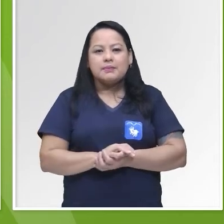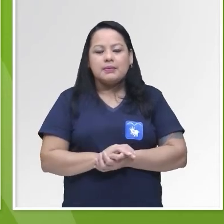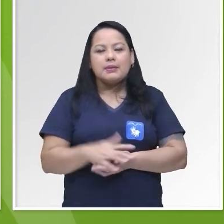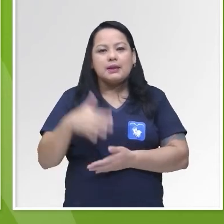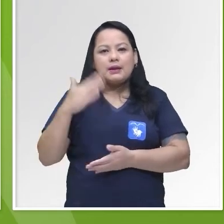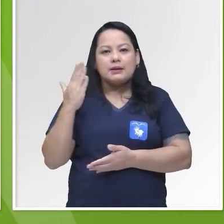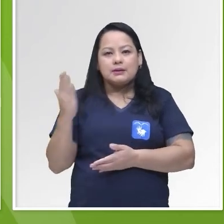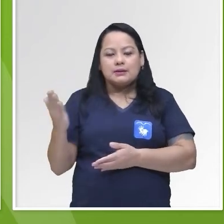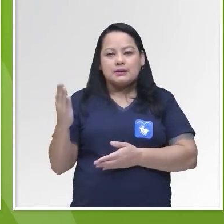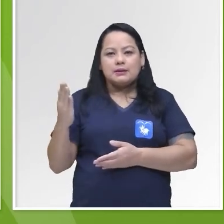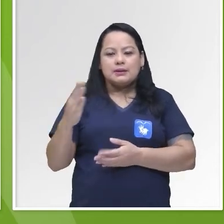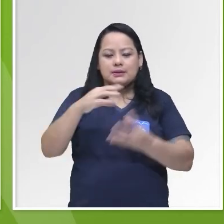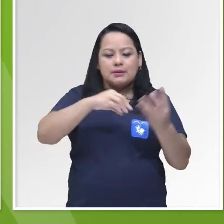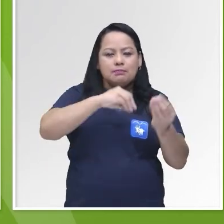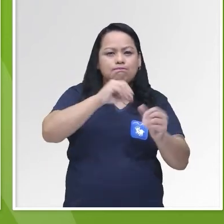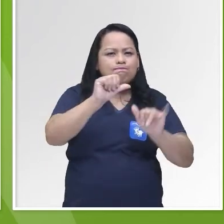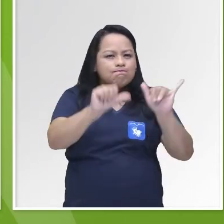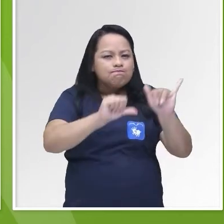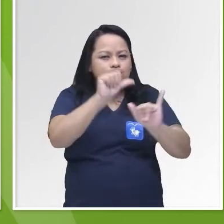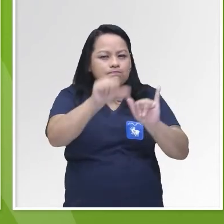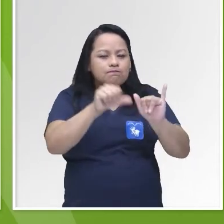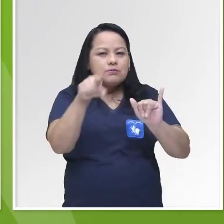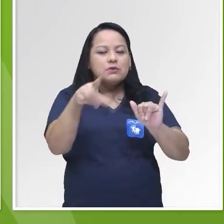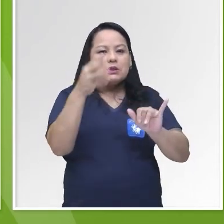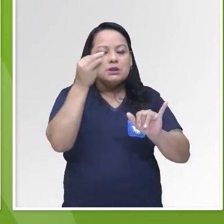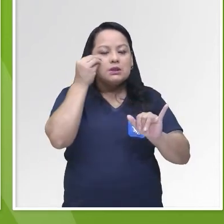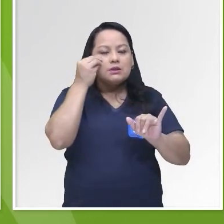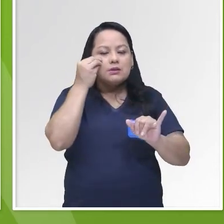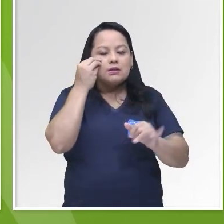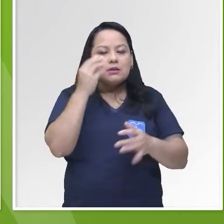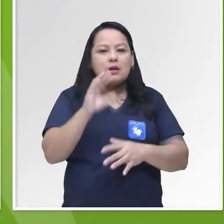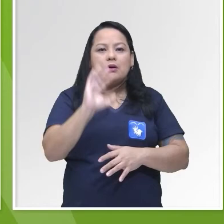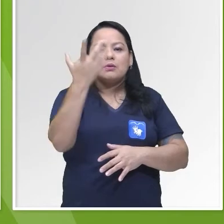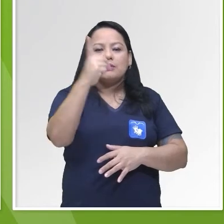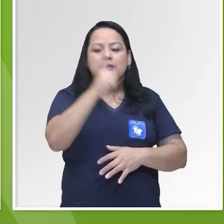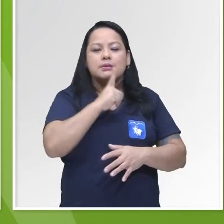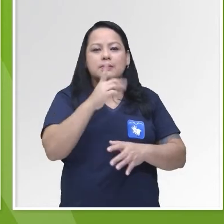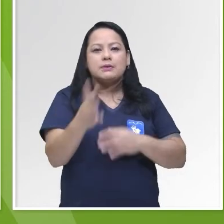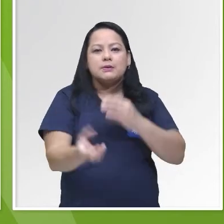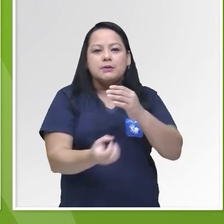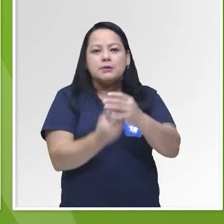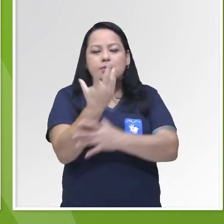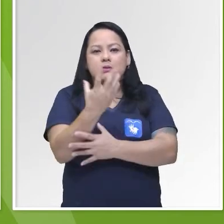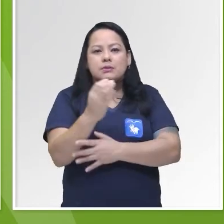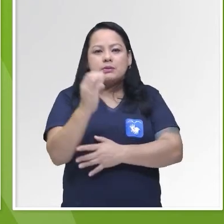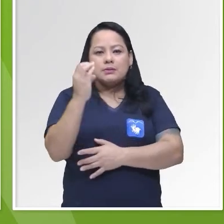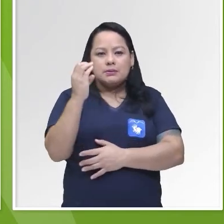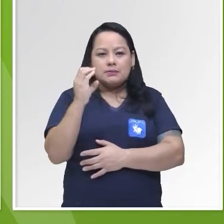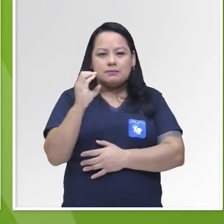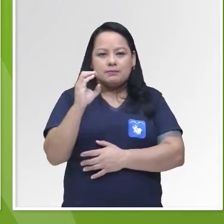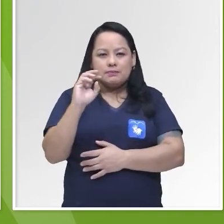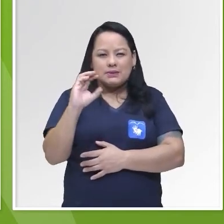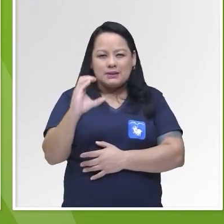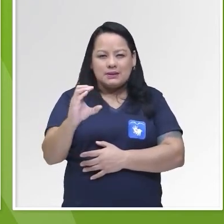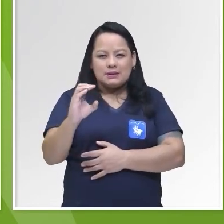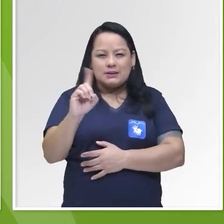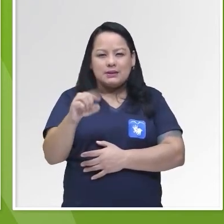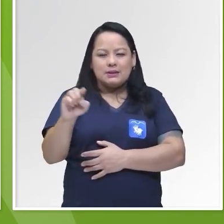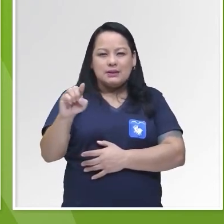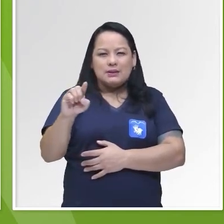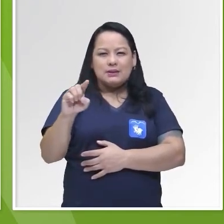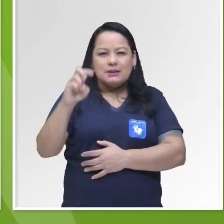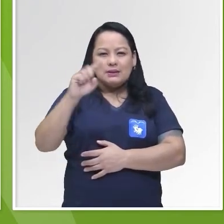Nessa reação química, observe, houve a formação do cloreto de zinco, que é